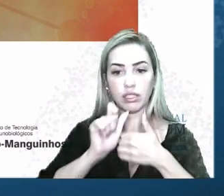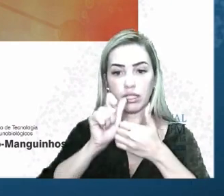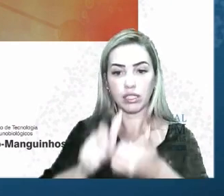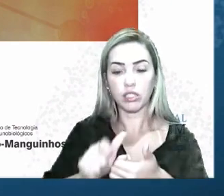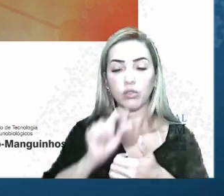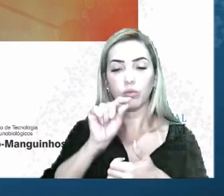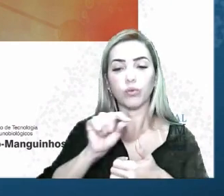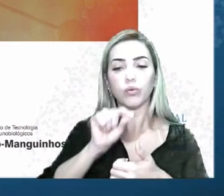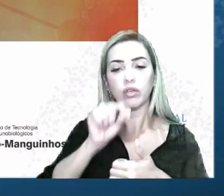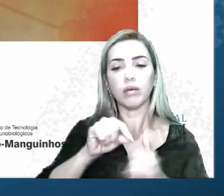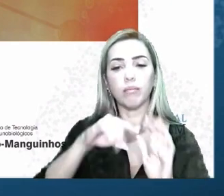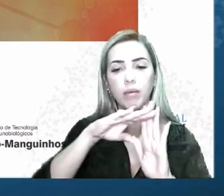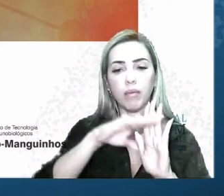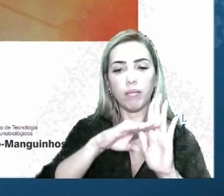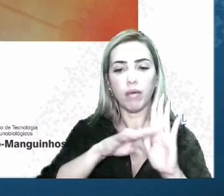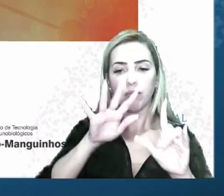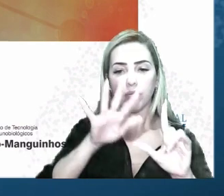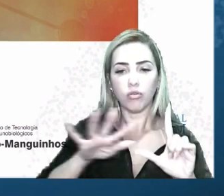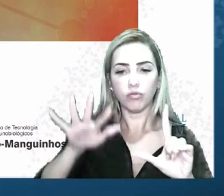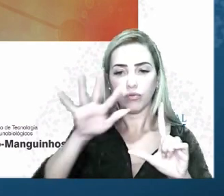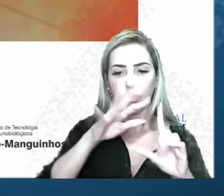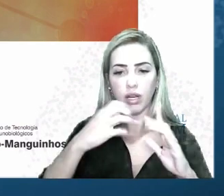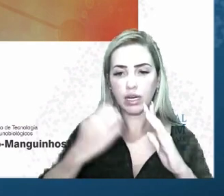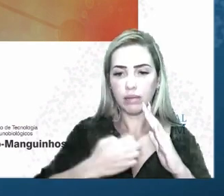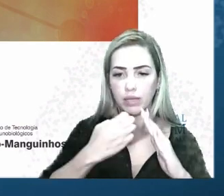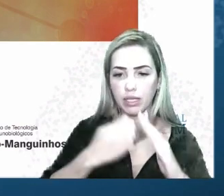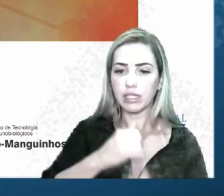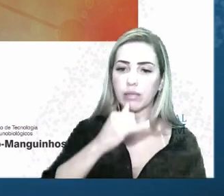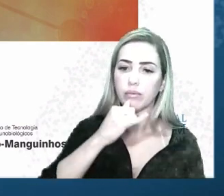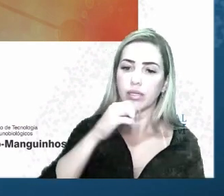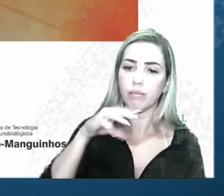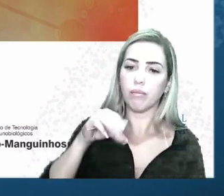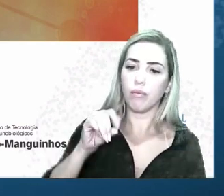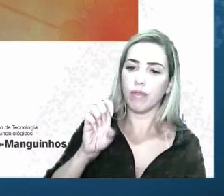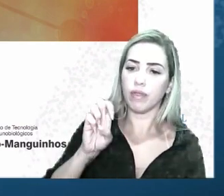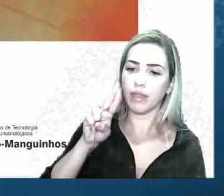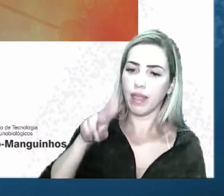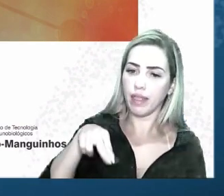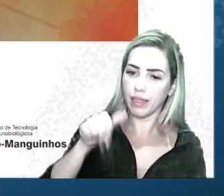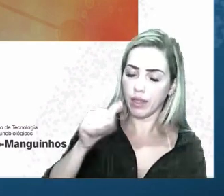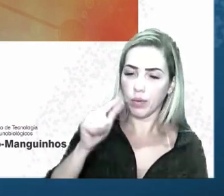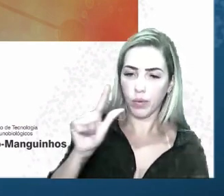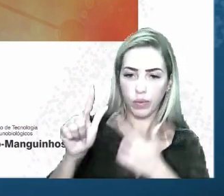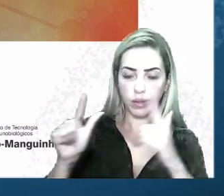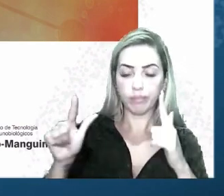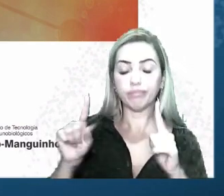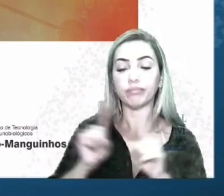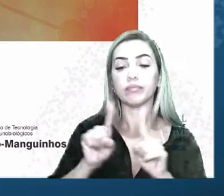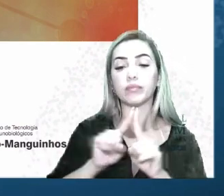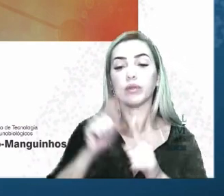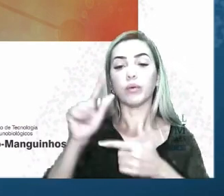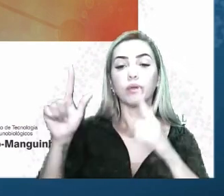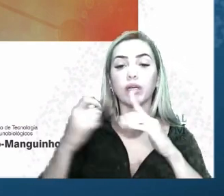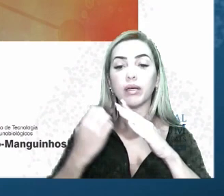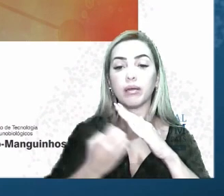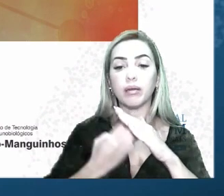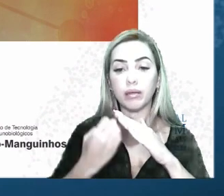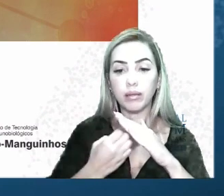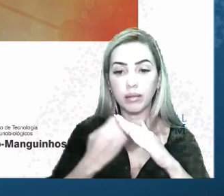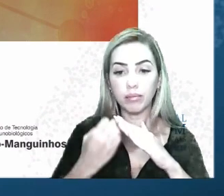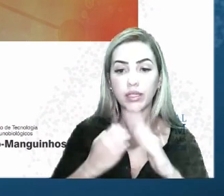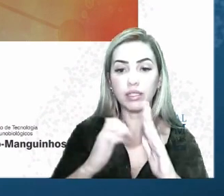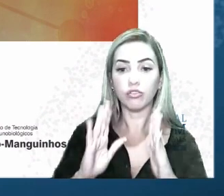das grandes empresas, como Moderna e BioNTech, e como todas as outras empresas,